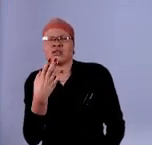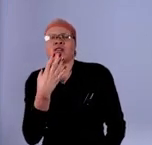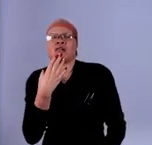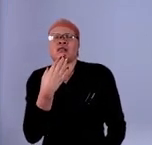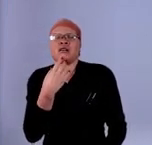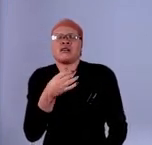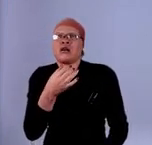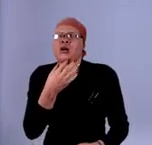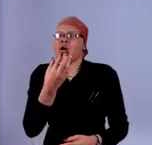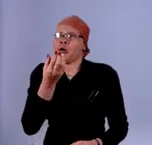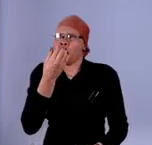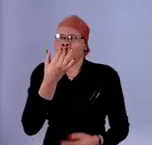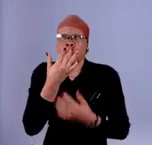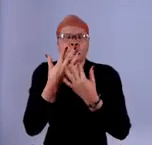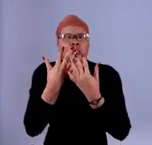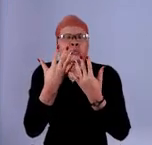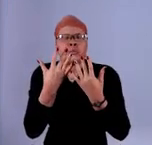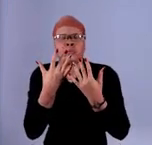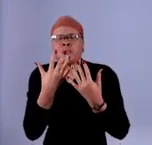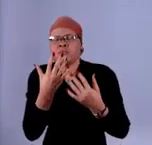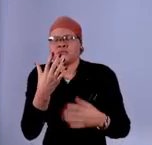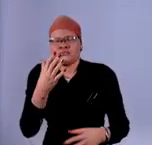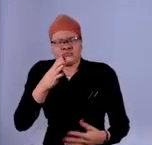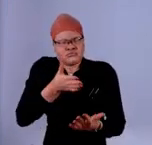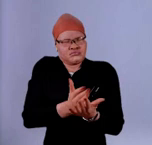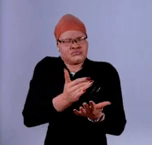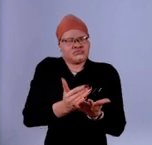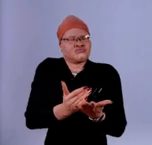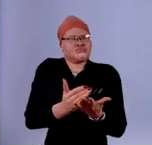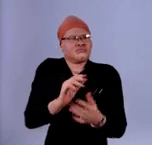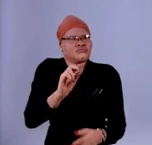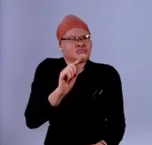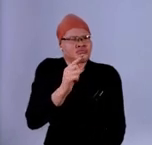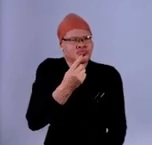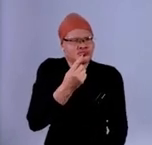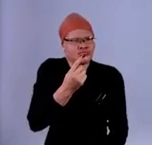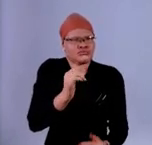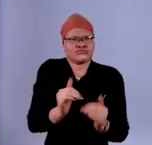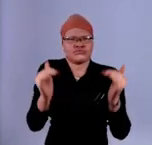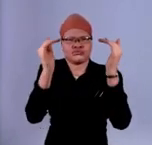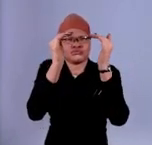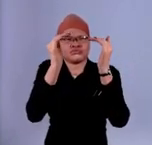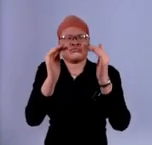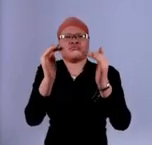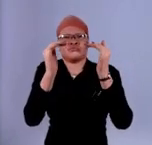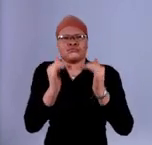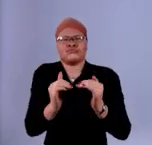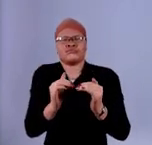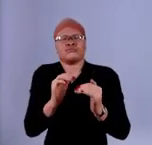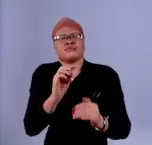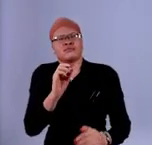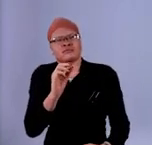bolo estamos aqui O primeiro bolo é este o segundo bolo é este que está aqui